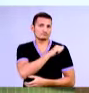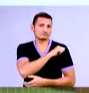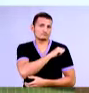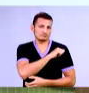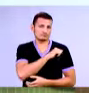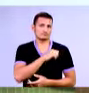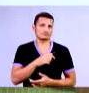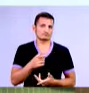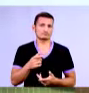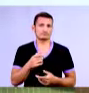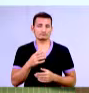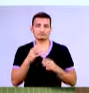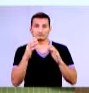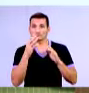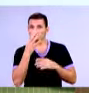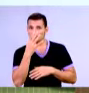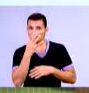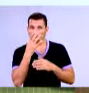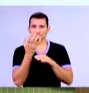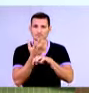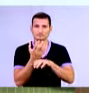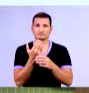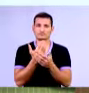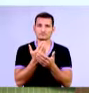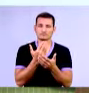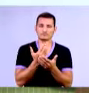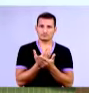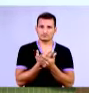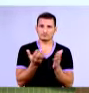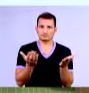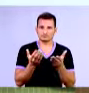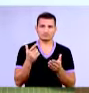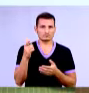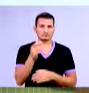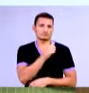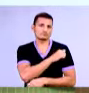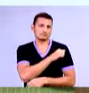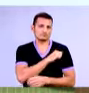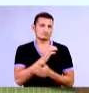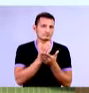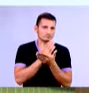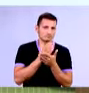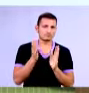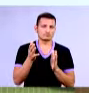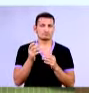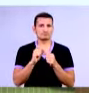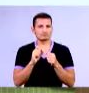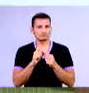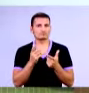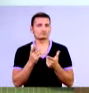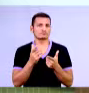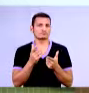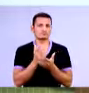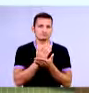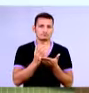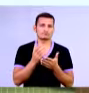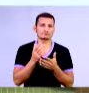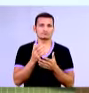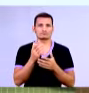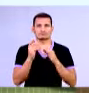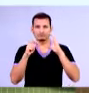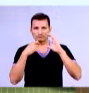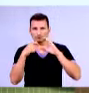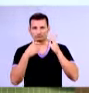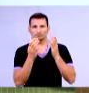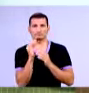que estão assistindo essa disciplina hoje, um ou outro aluno já deve ter feito aí produzido algum vídeo, né? Postado esse vídeo